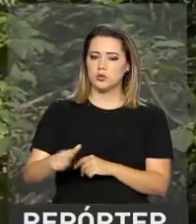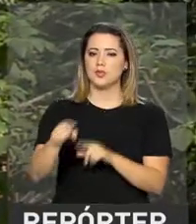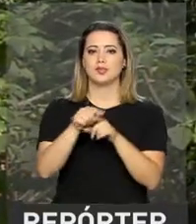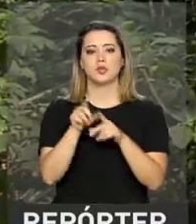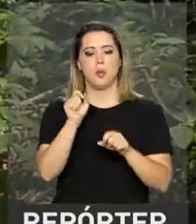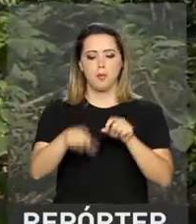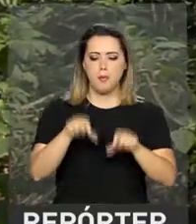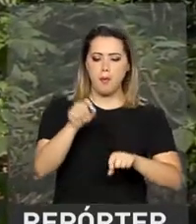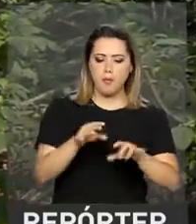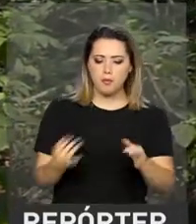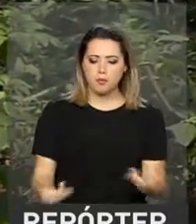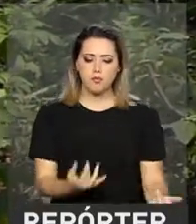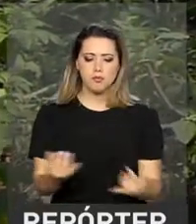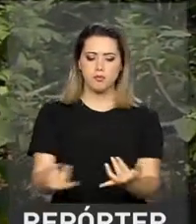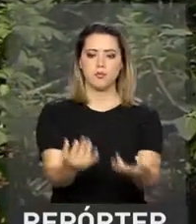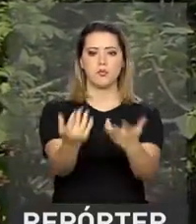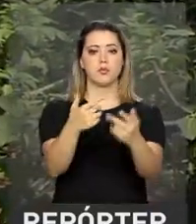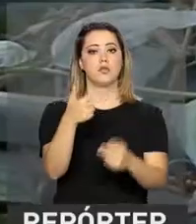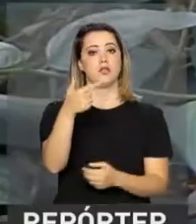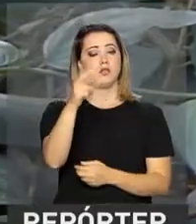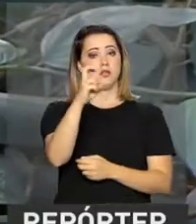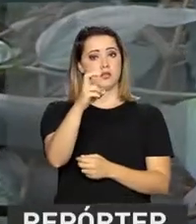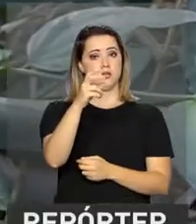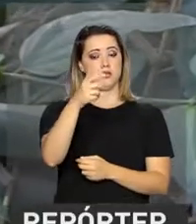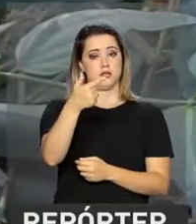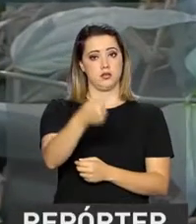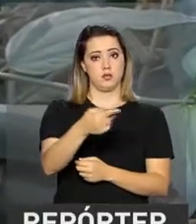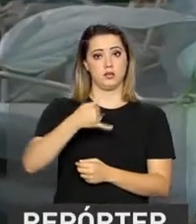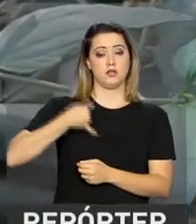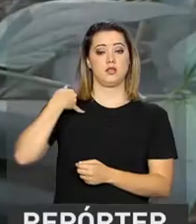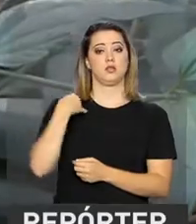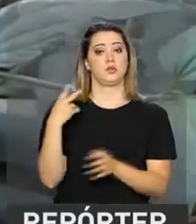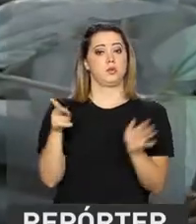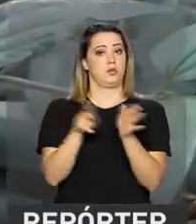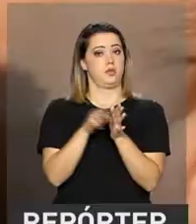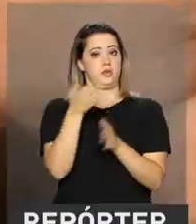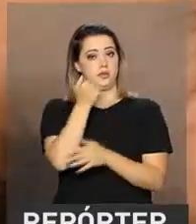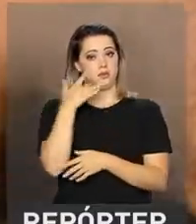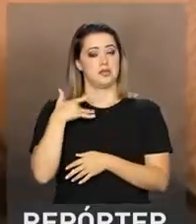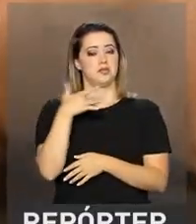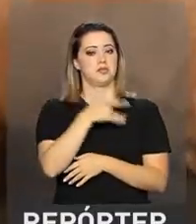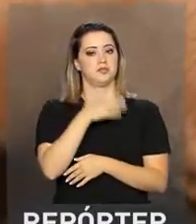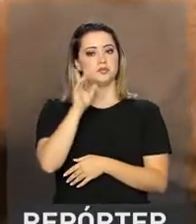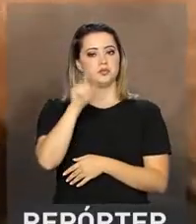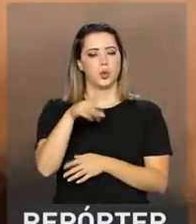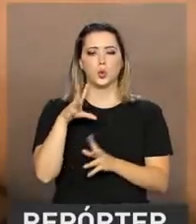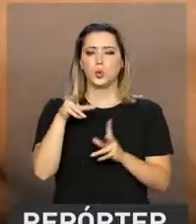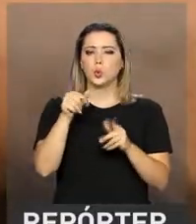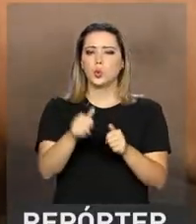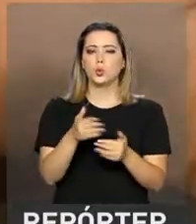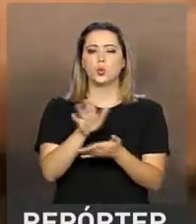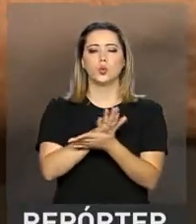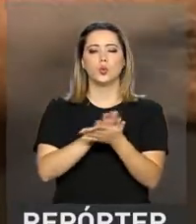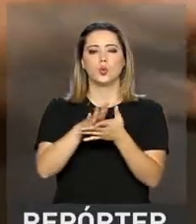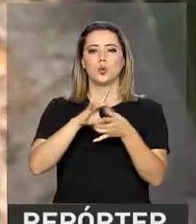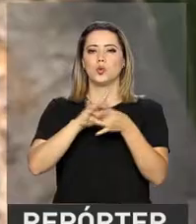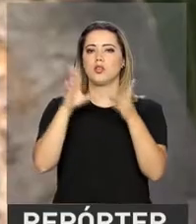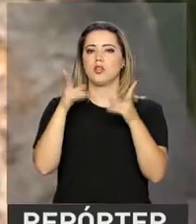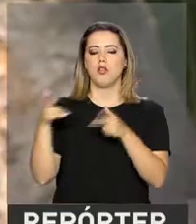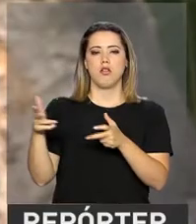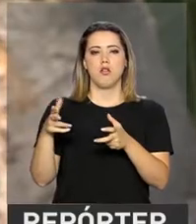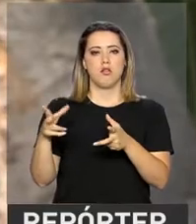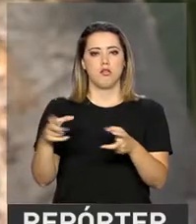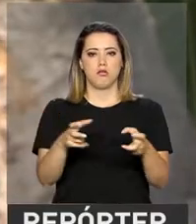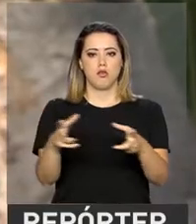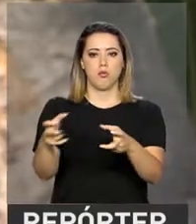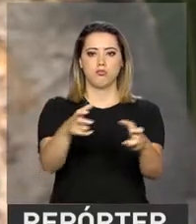de tanta planta aos 57 anos vem do consumo dos próprios alimentos. É tudo orgânico e agroecológico.